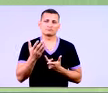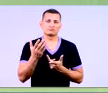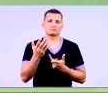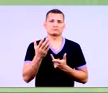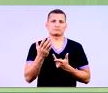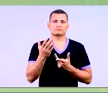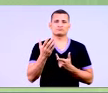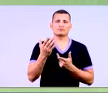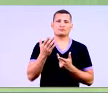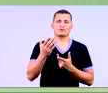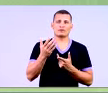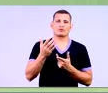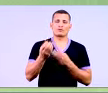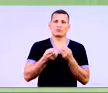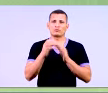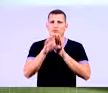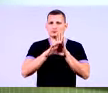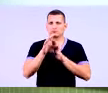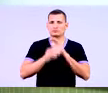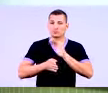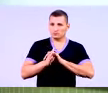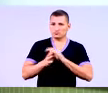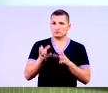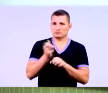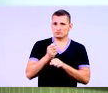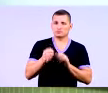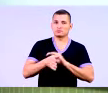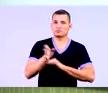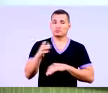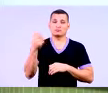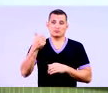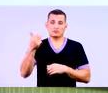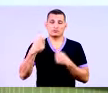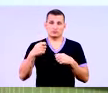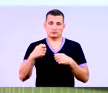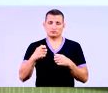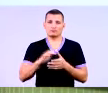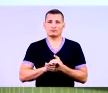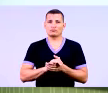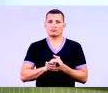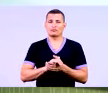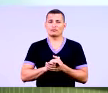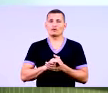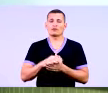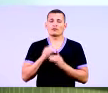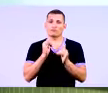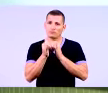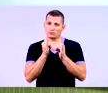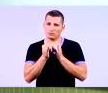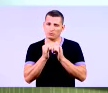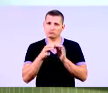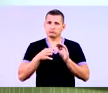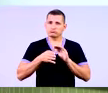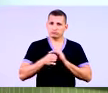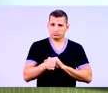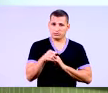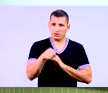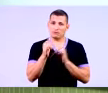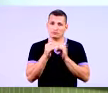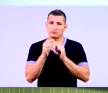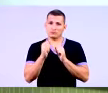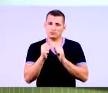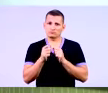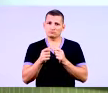conceito de entrada processamento e saída para esse primeiro eu preciso receber essa informação essa informação eu posso forçar ela